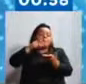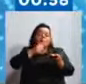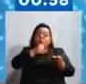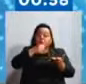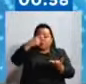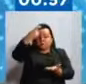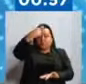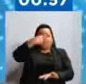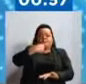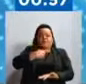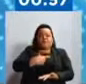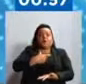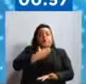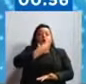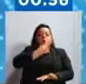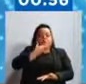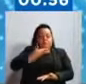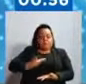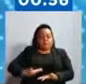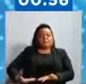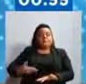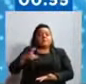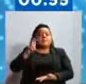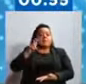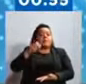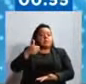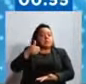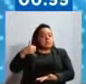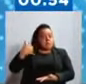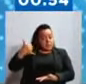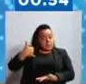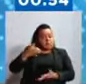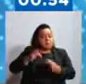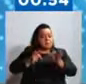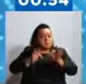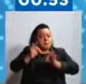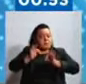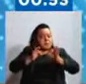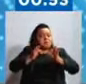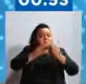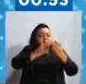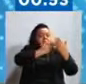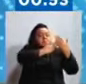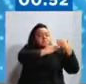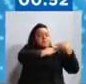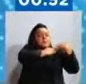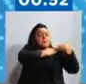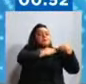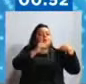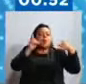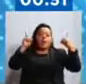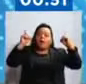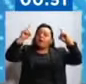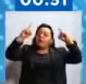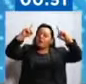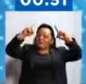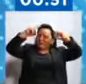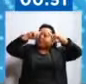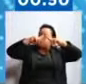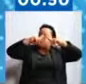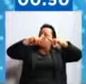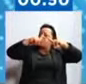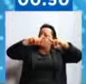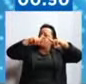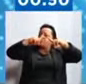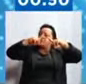igual eu, com 51 anos de idade, preparado para assumir uma missão tão difícil como essa, de ser prefeito de